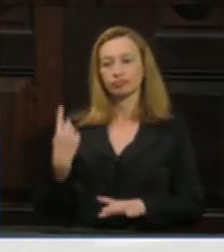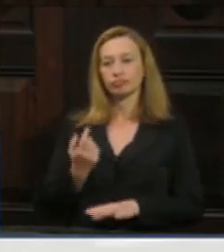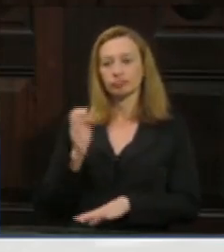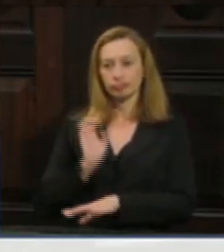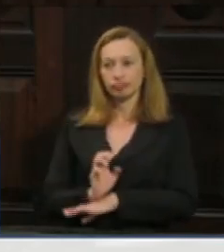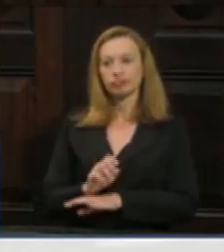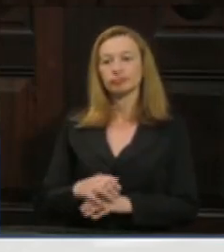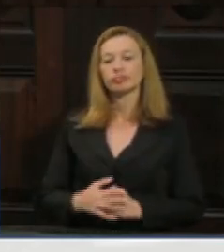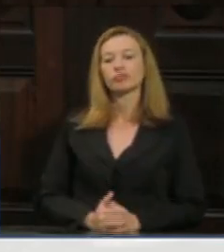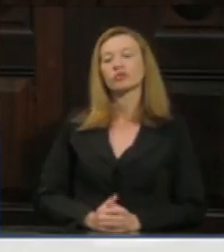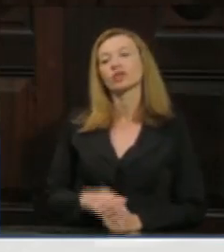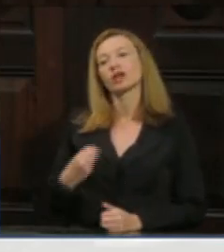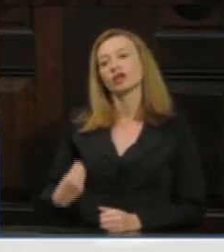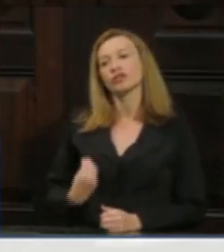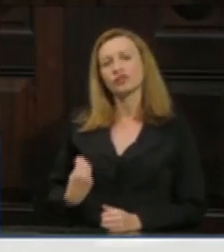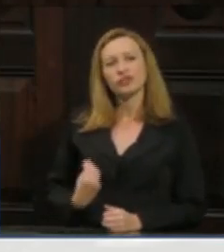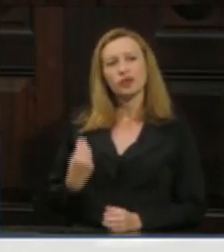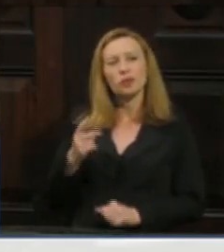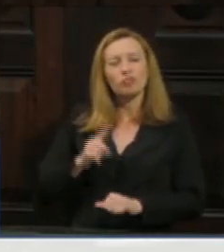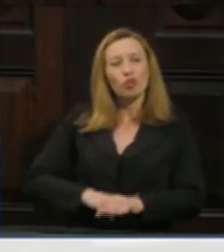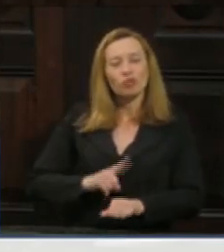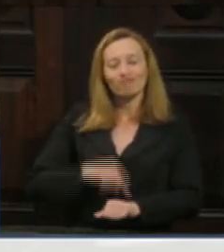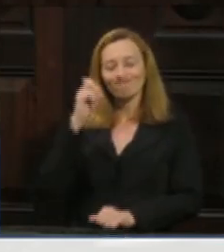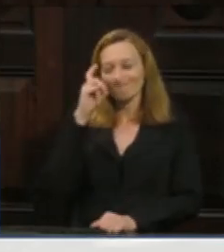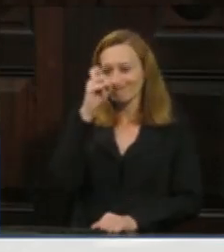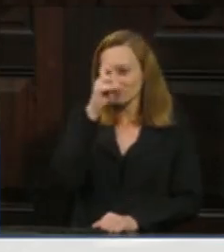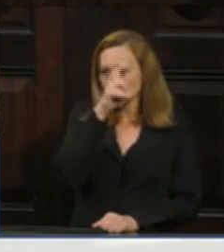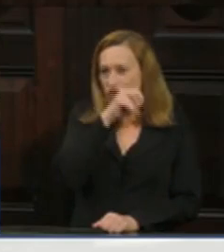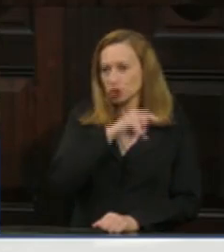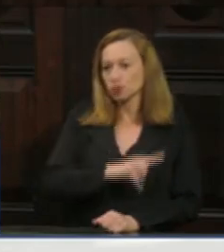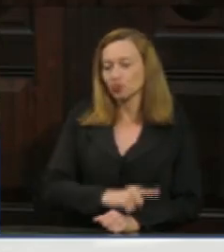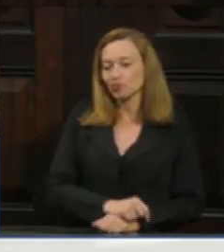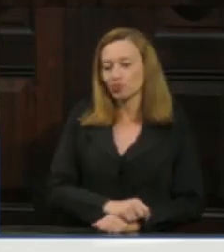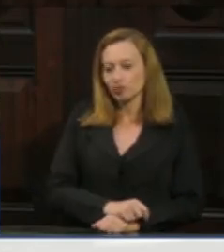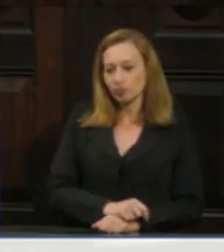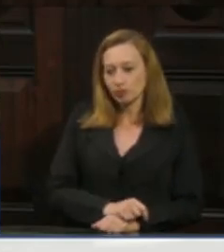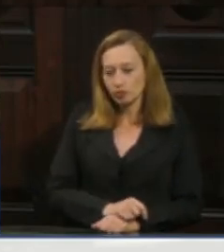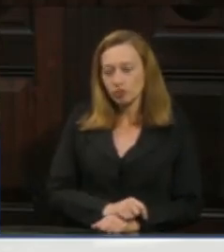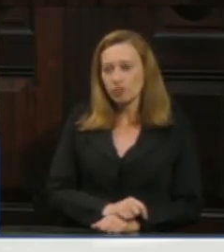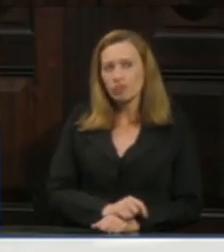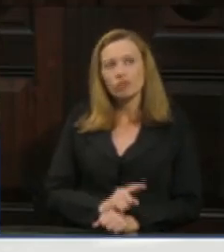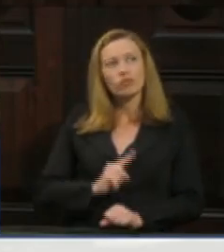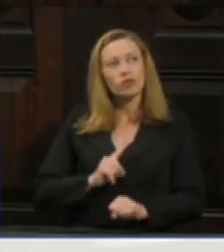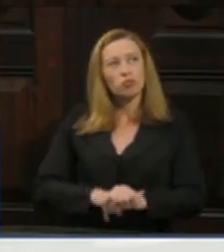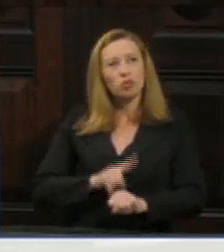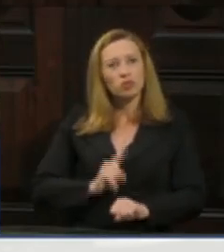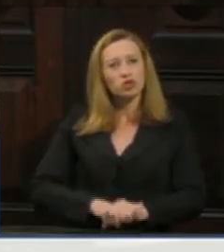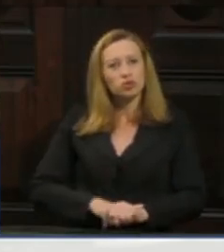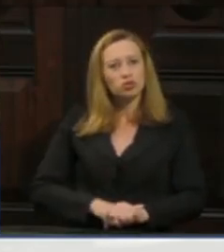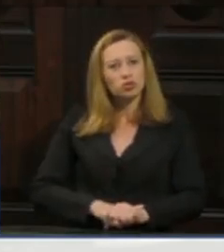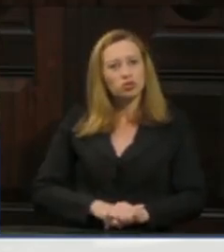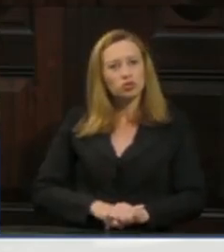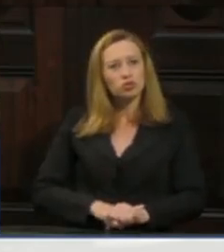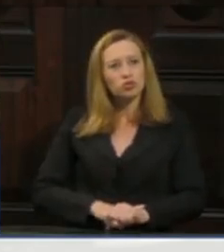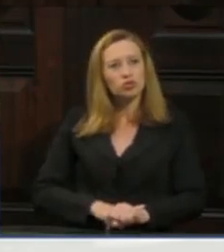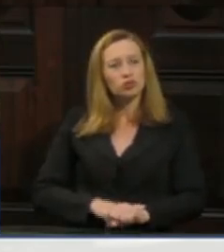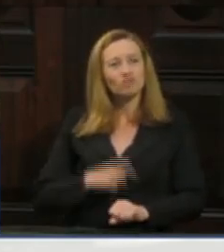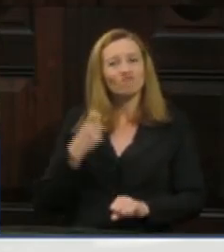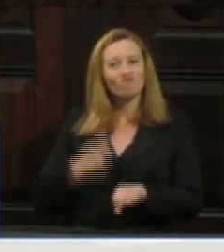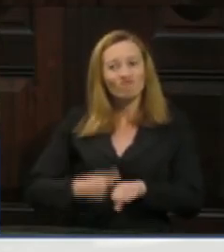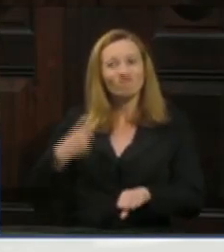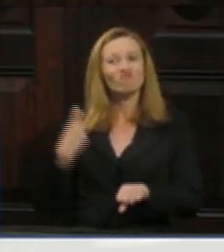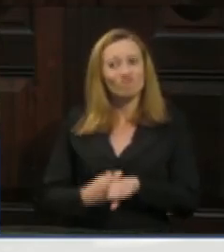Desejar a ela a mesma lucidez que tem o seu filho querido